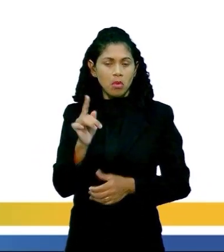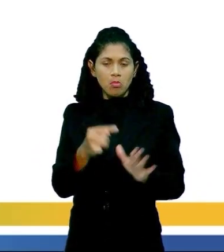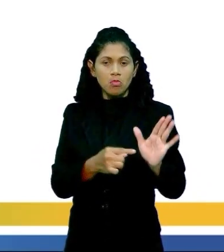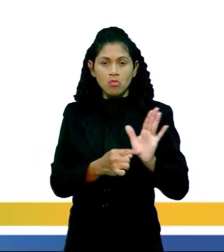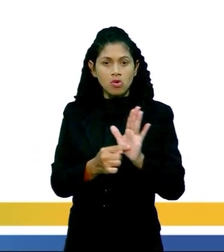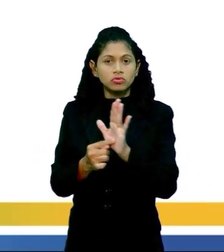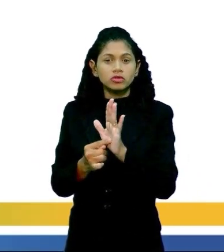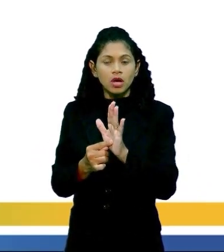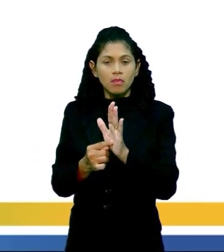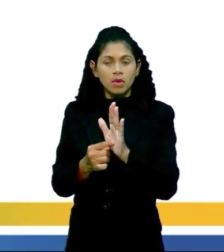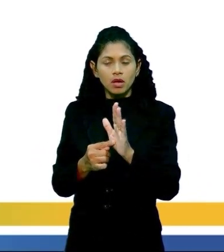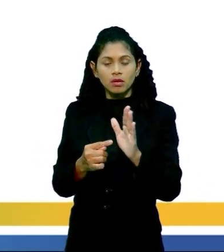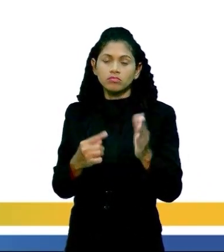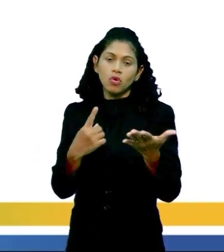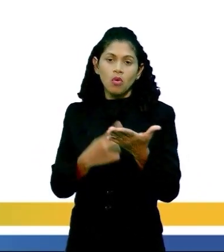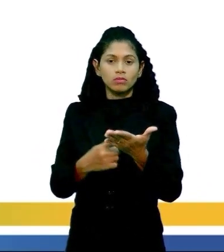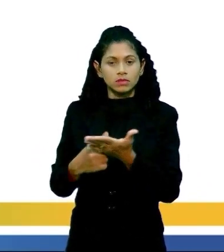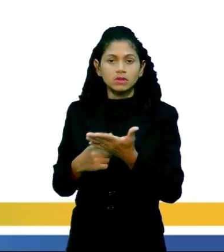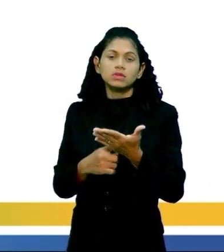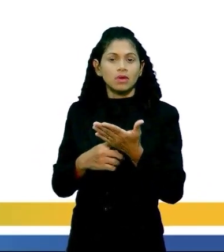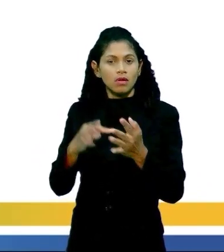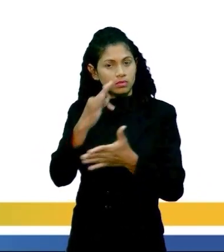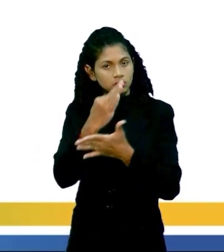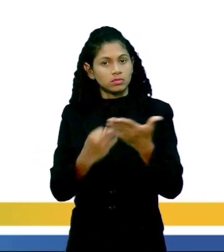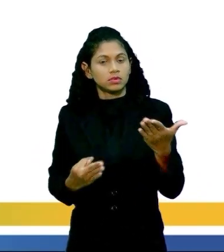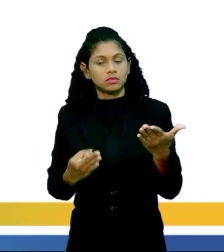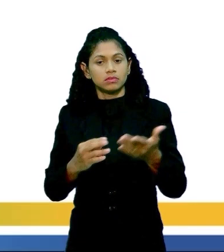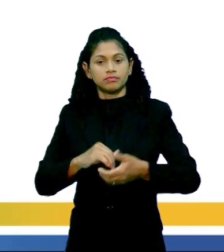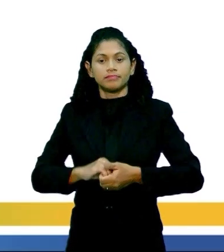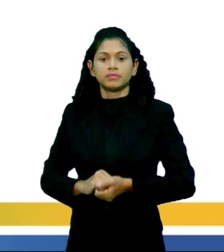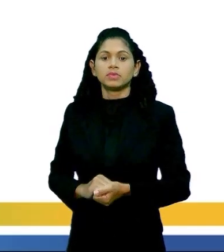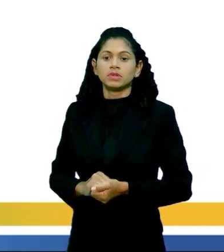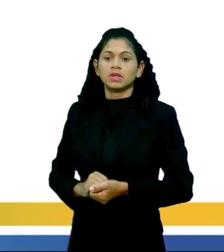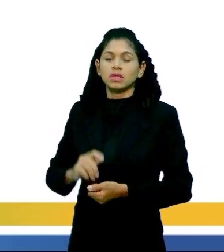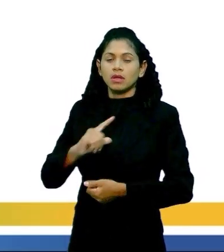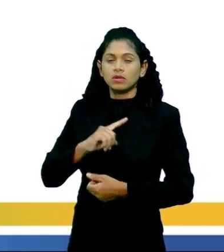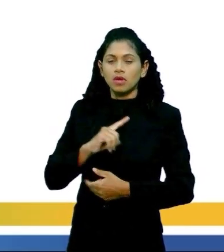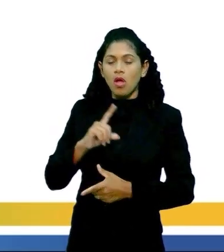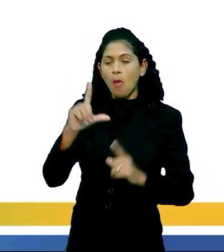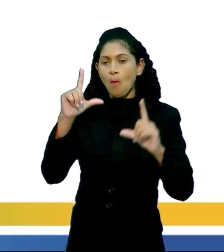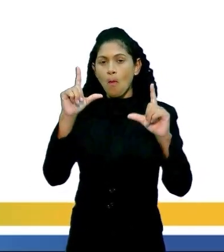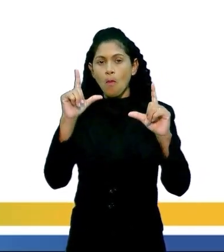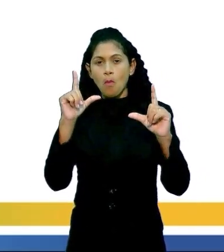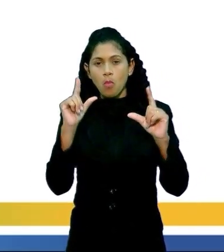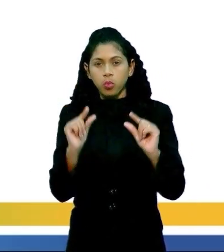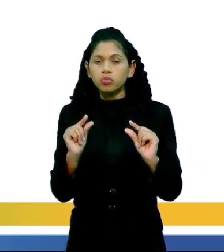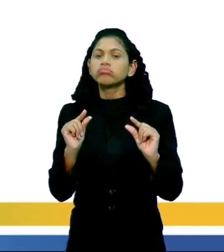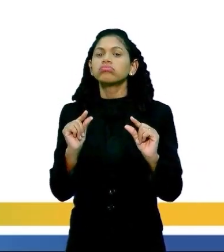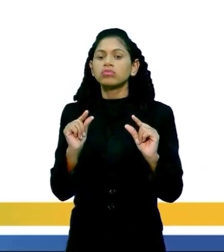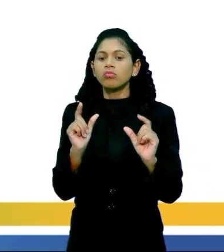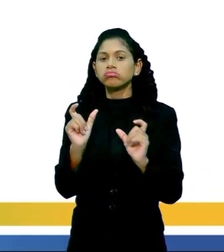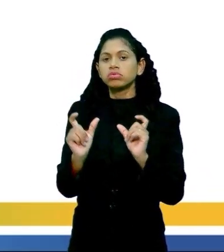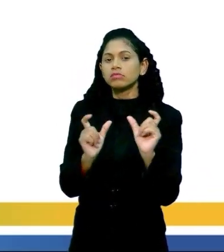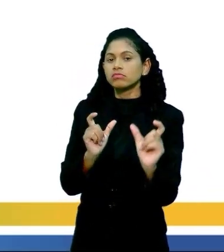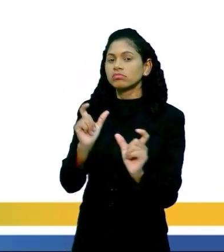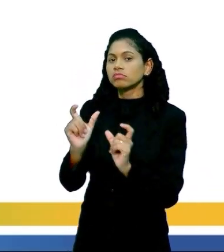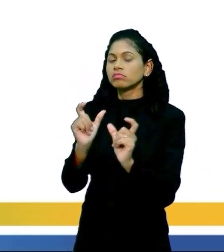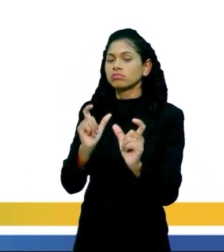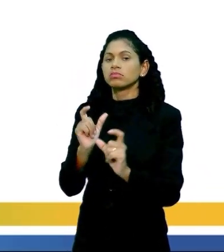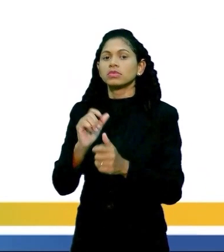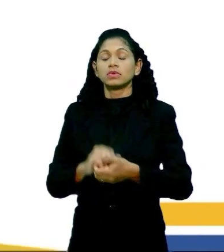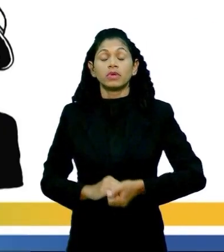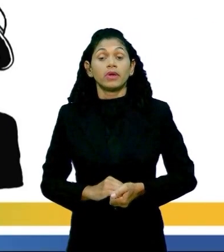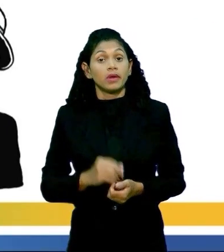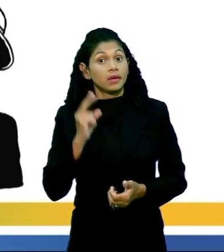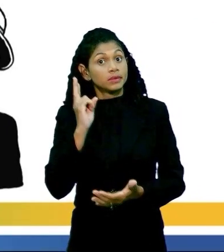ali poucas palavras, né? Poucas frases, poucas orações. E aí, eu sempre começo, né, e falo